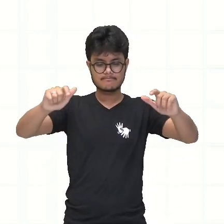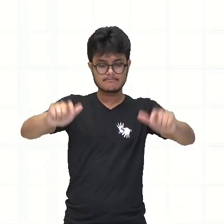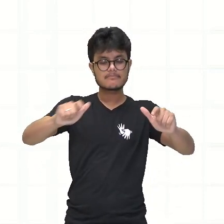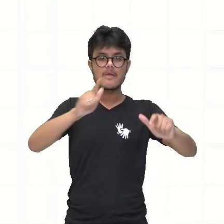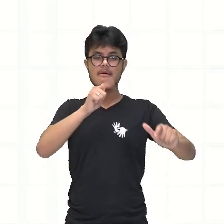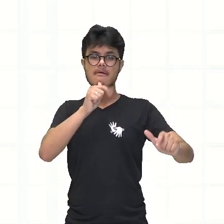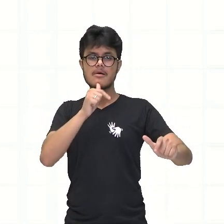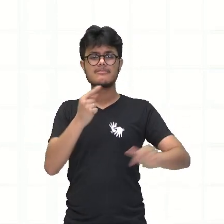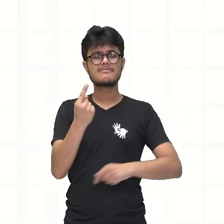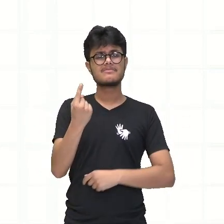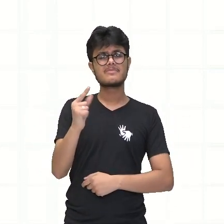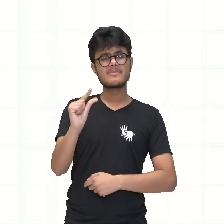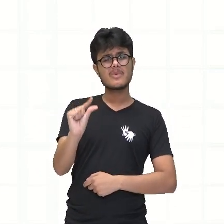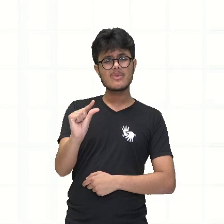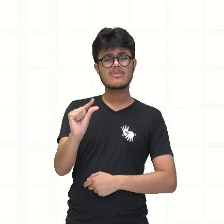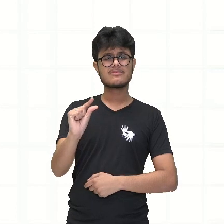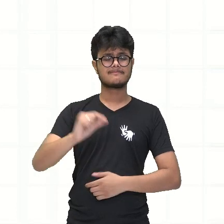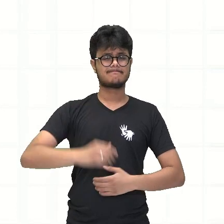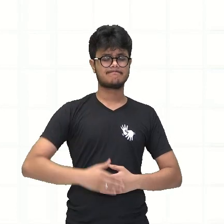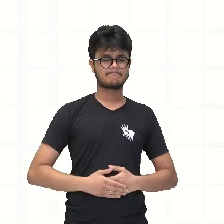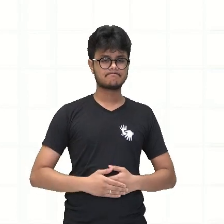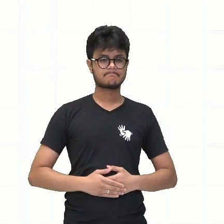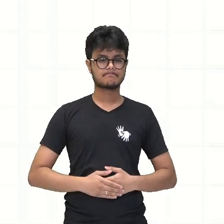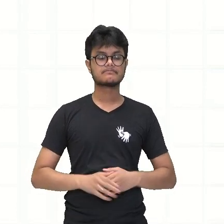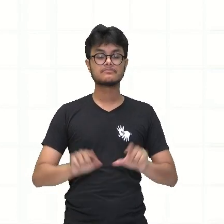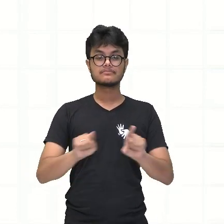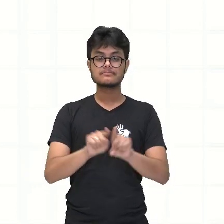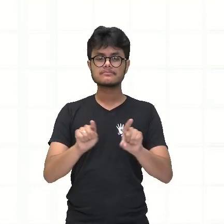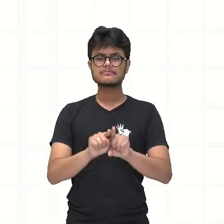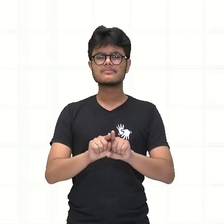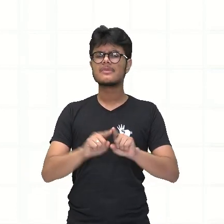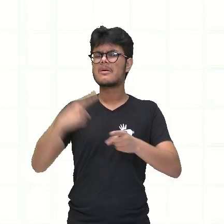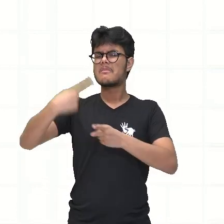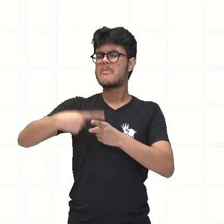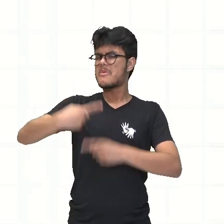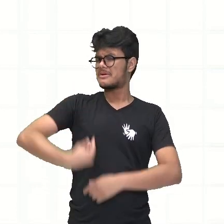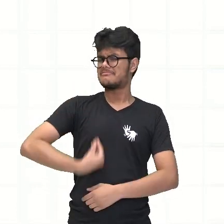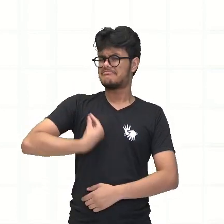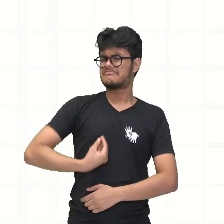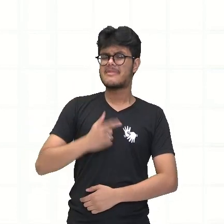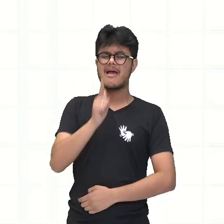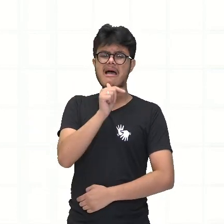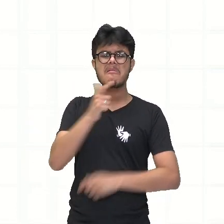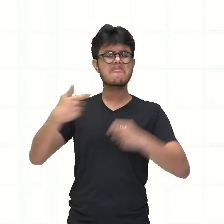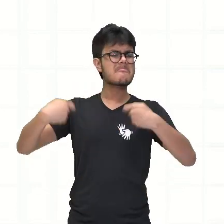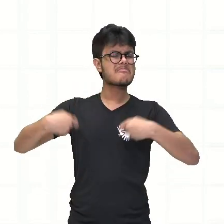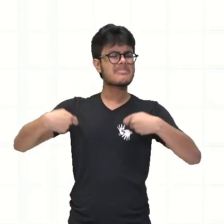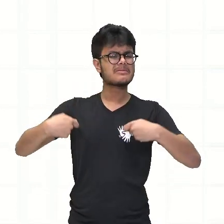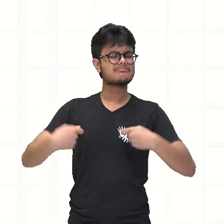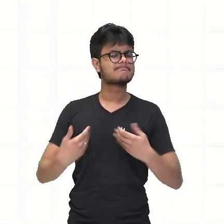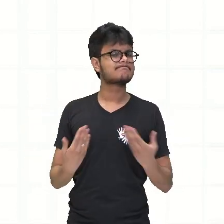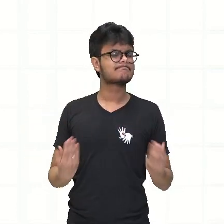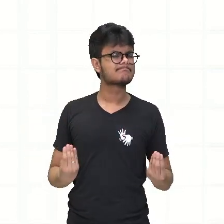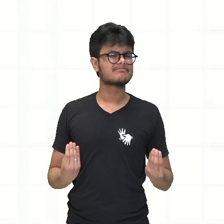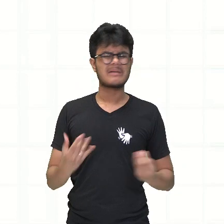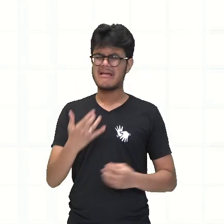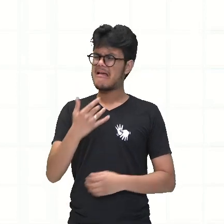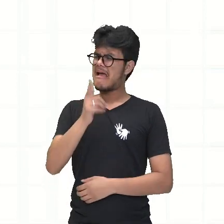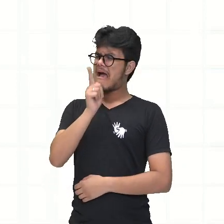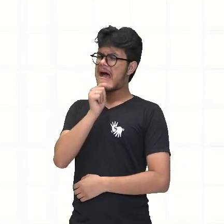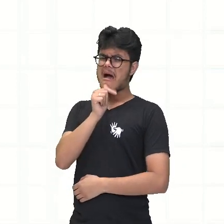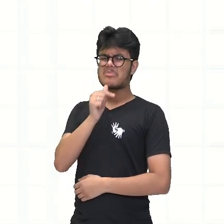muito pouco, né? Nós temos a importância da água para a vida. Para que nós consideramos que a água é